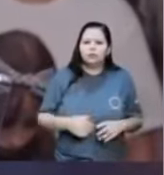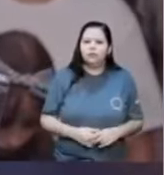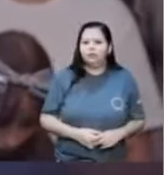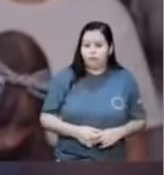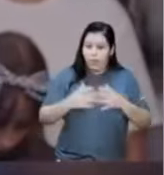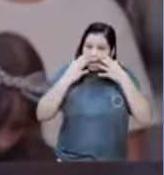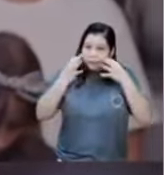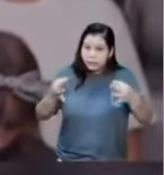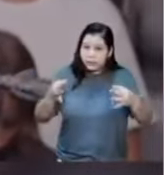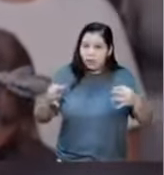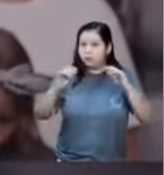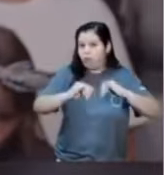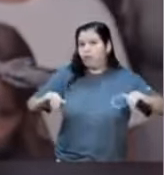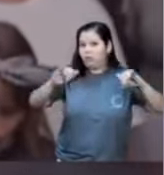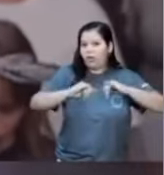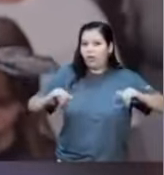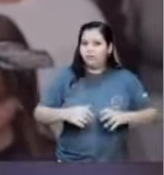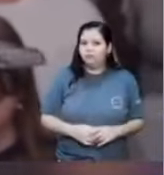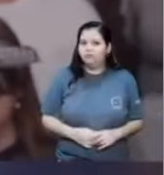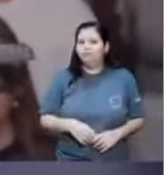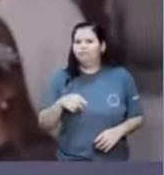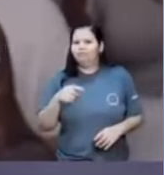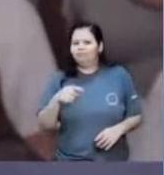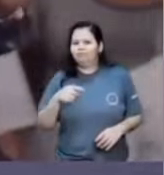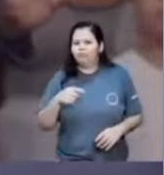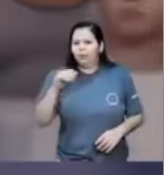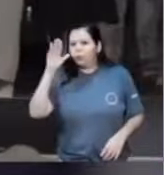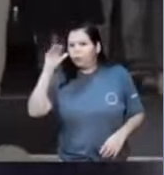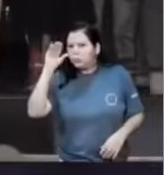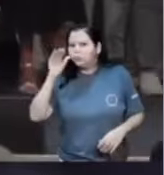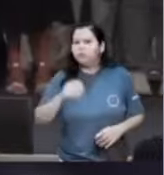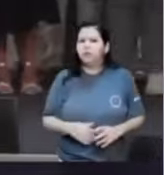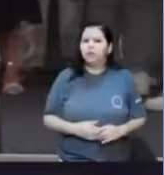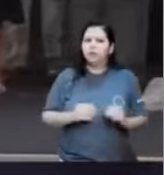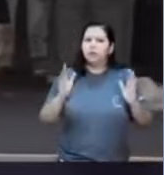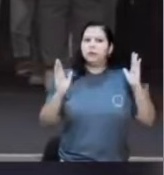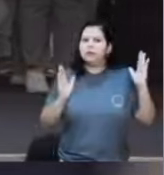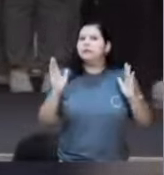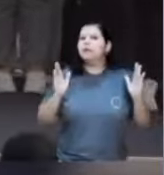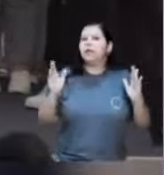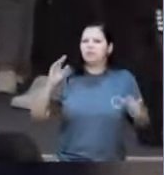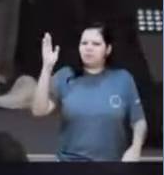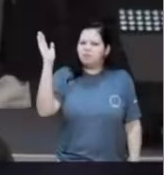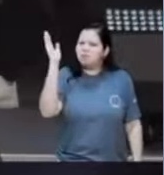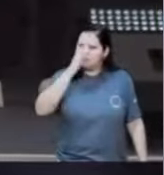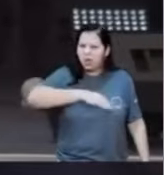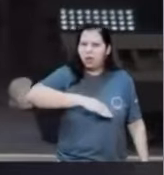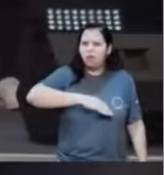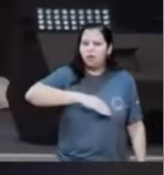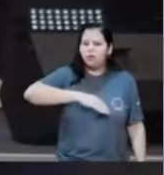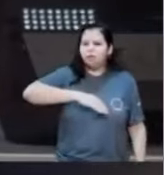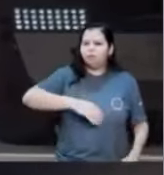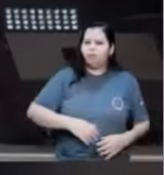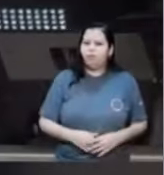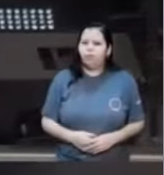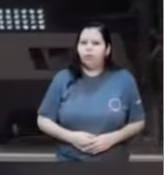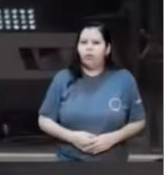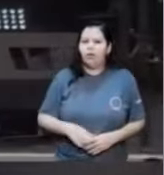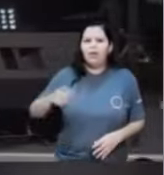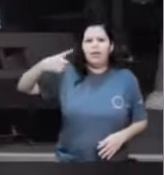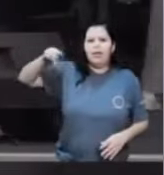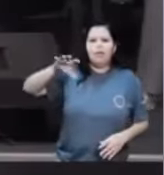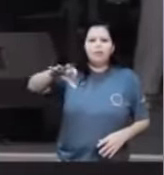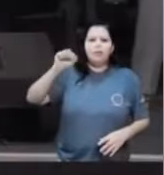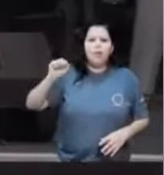e o pastor Silas Malafaia querido ele vem a público falar aí dar uma Alerta a alguns cristãos principalmente alguns